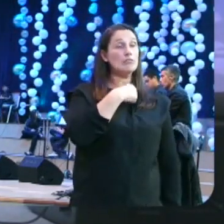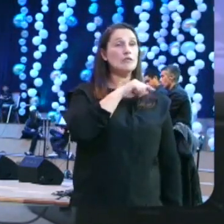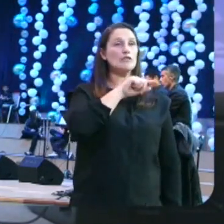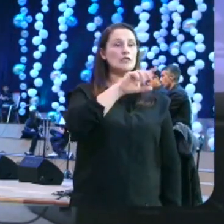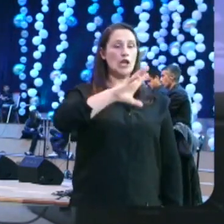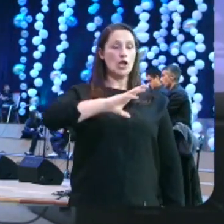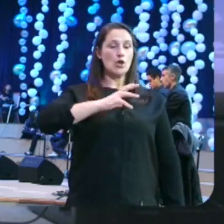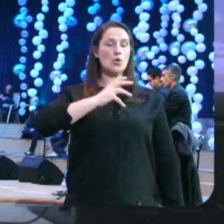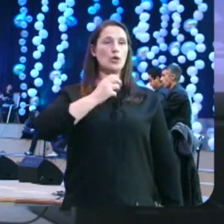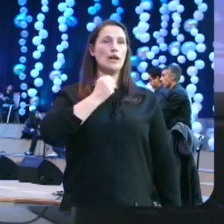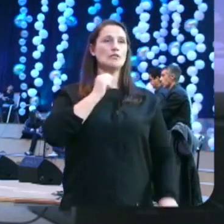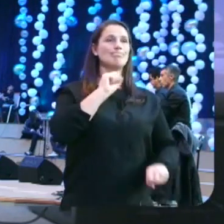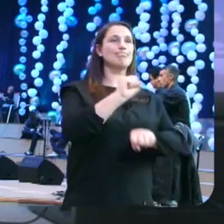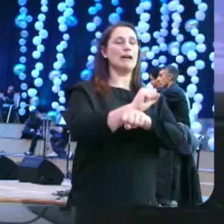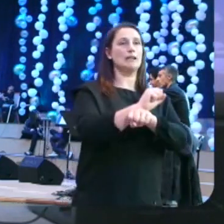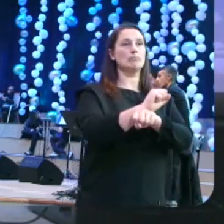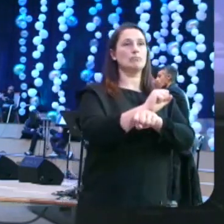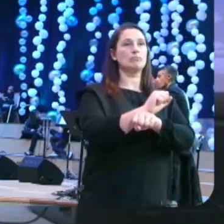de parar,